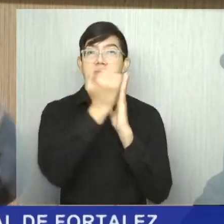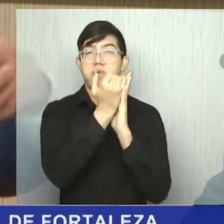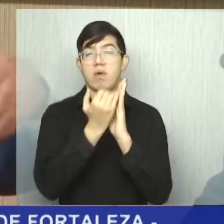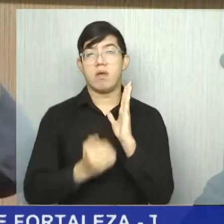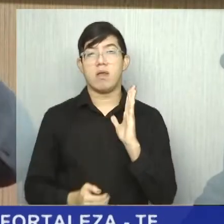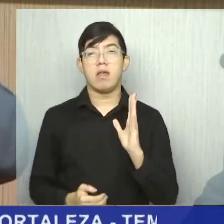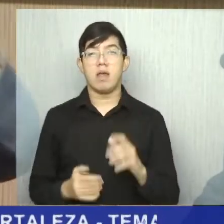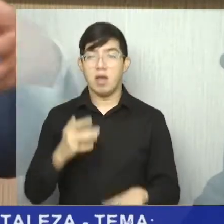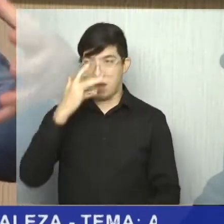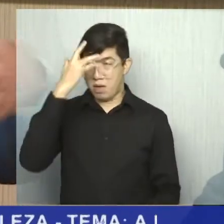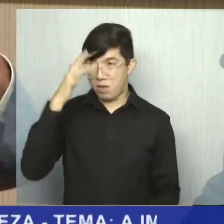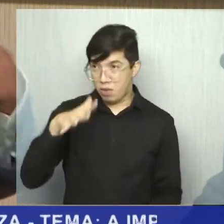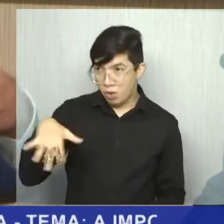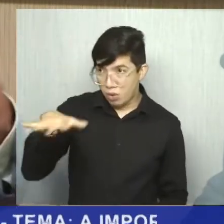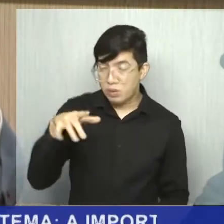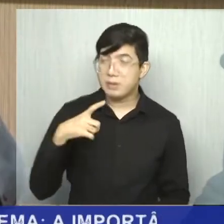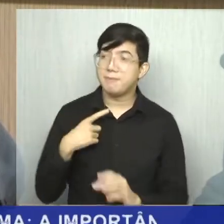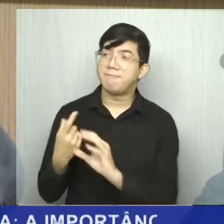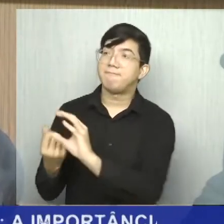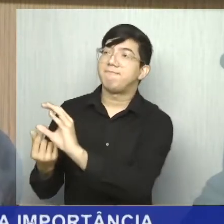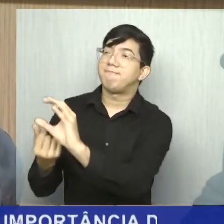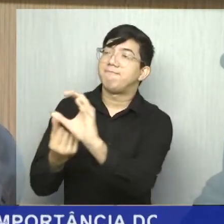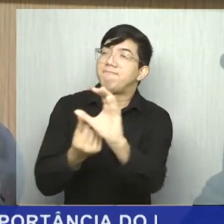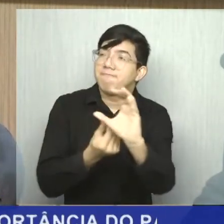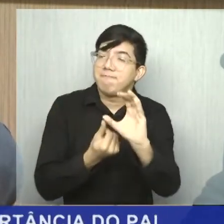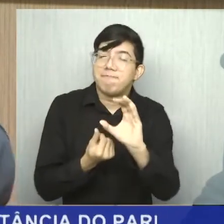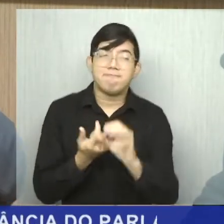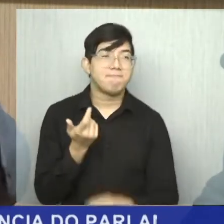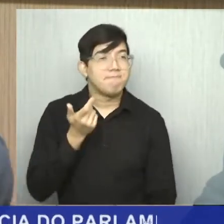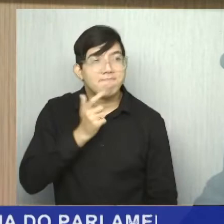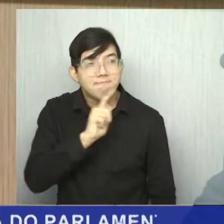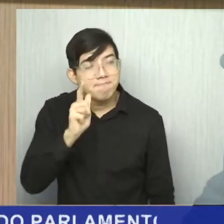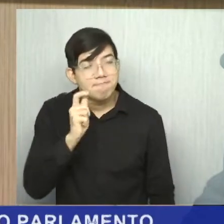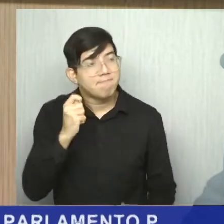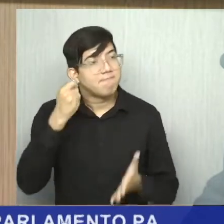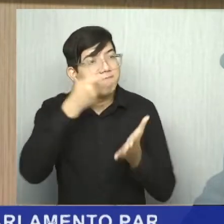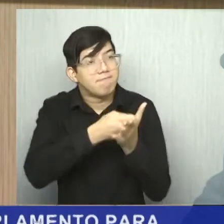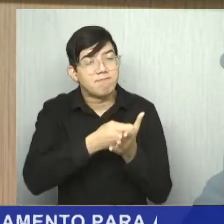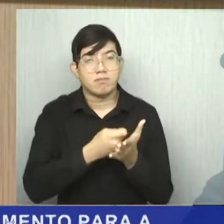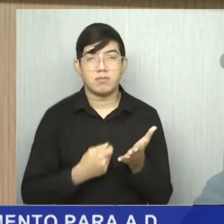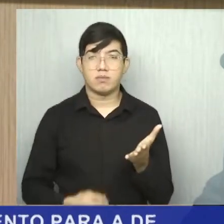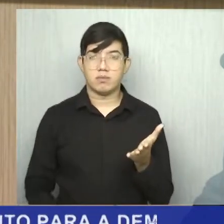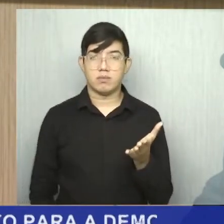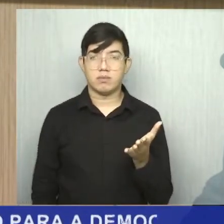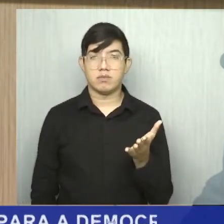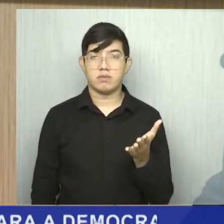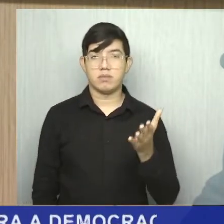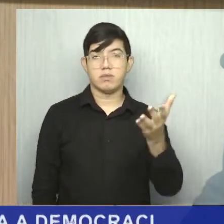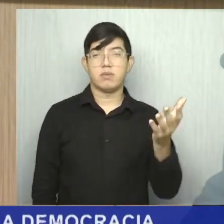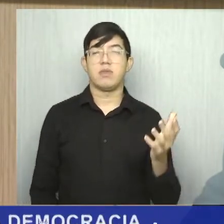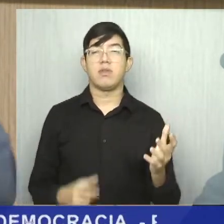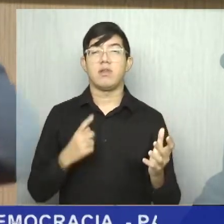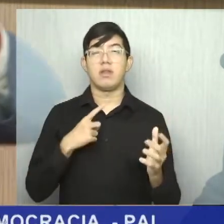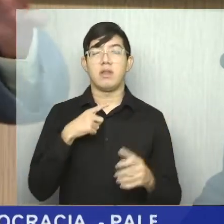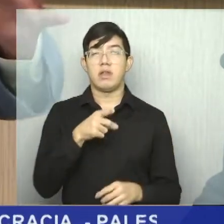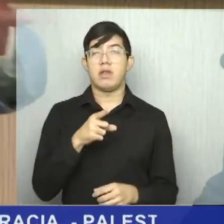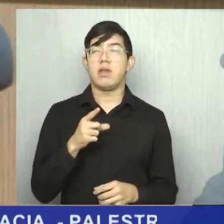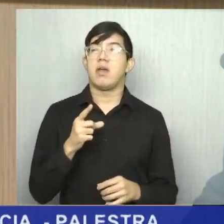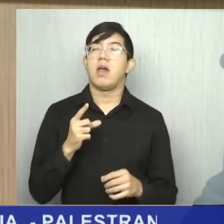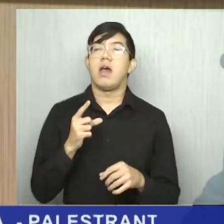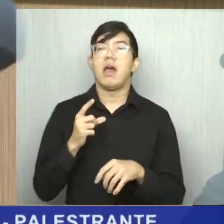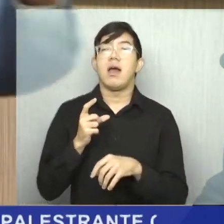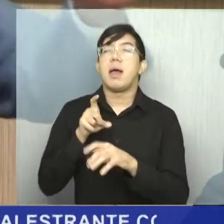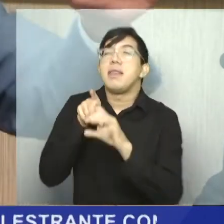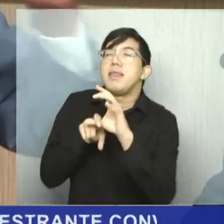que está devendo, o devedor que está devendo demais não vai dar conta de pagar. O que ele faz? Ele encurta o prazo e encarece o preço. Todo mundo que anda no agiota